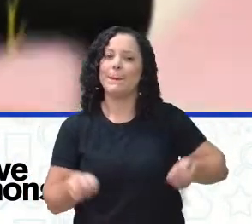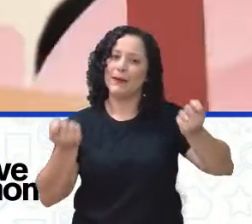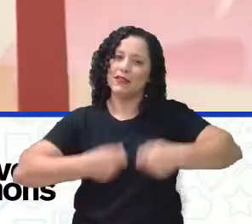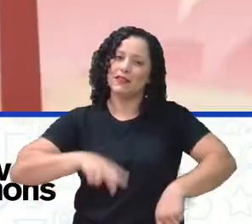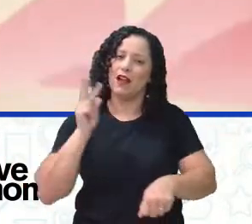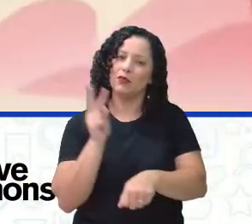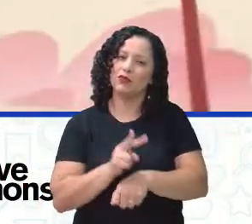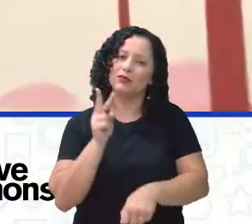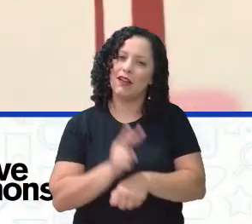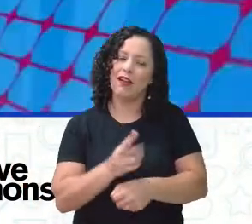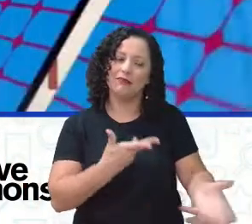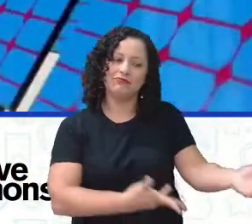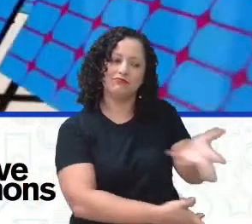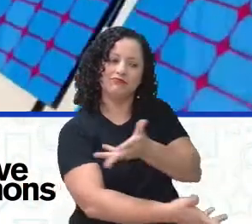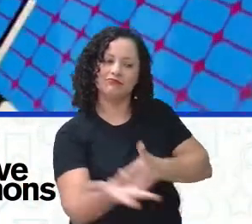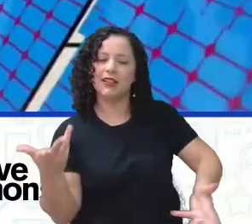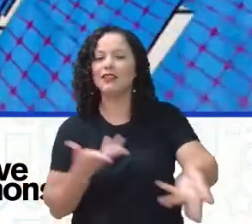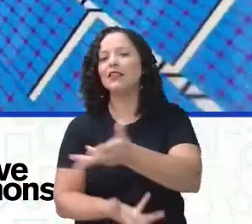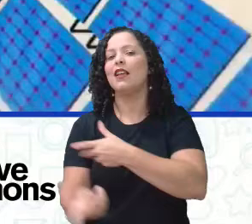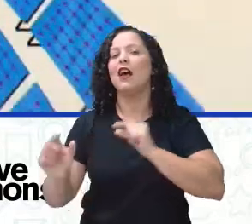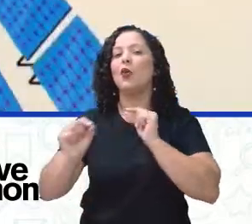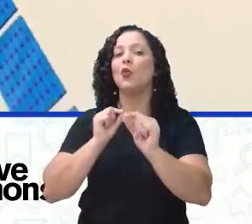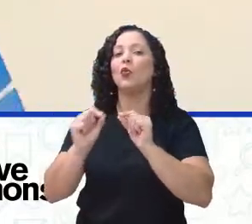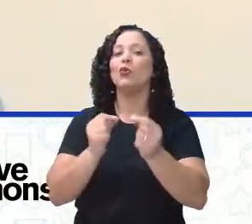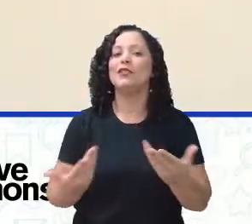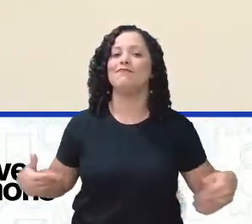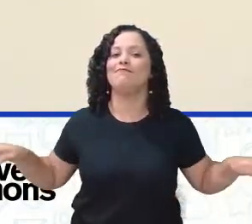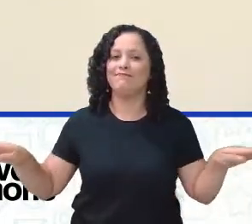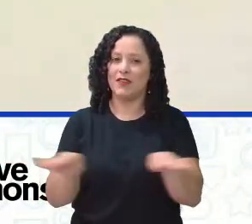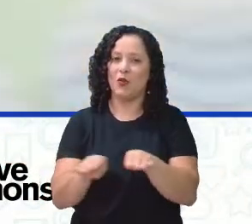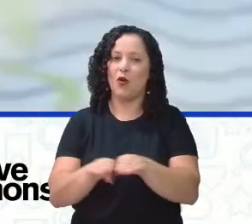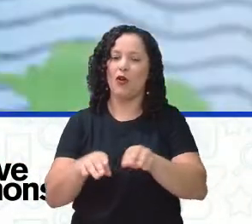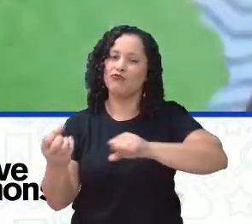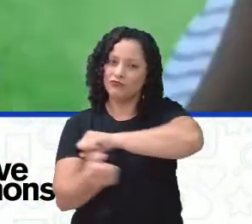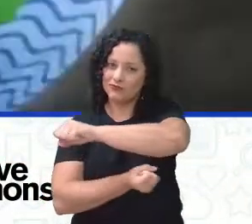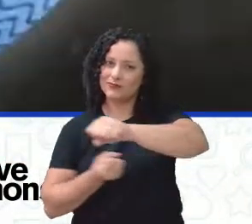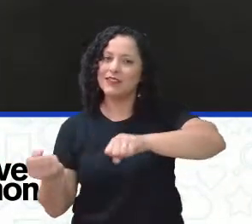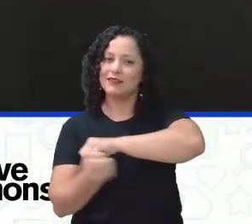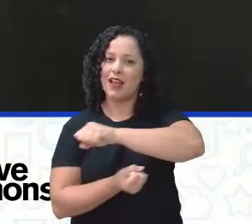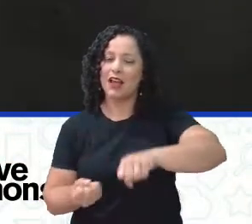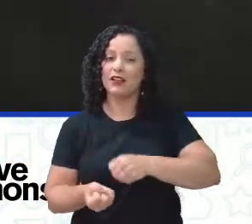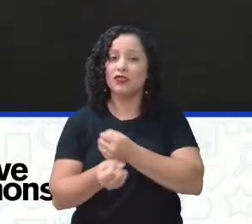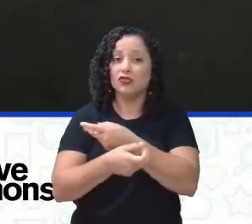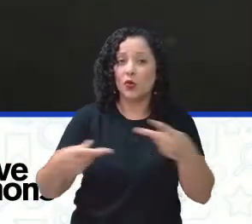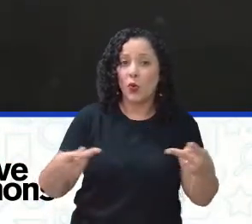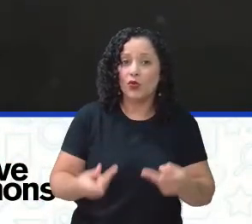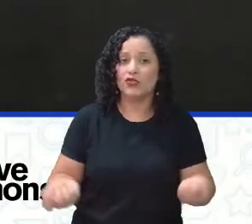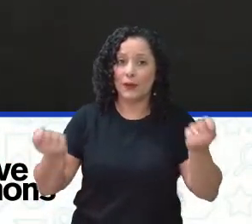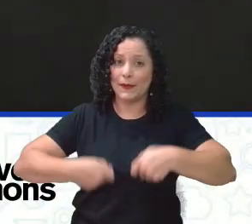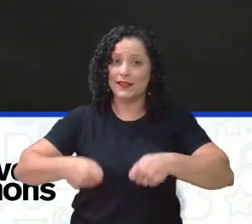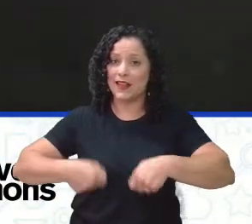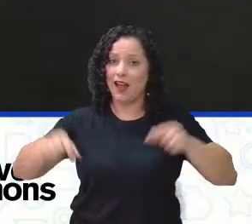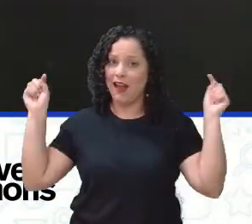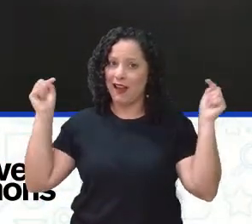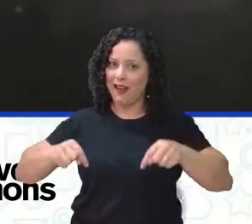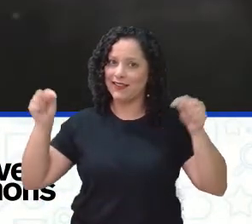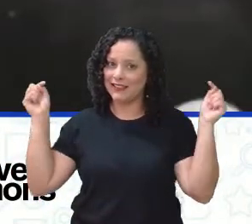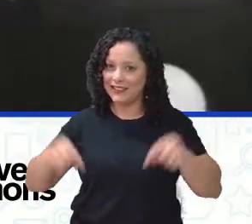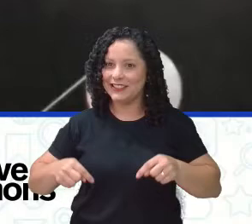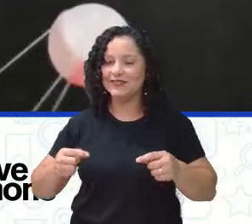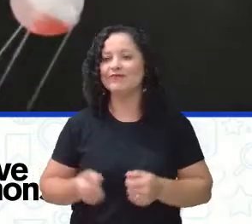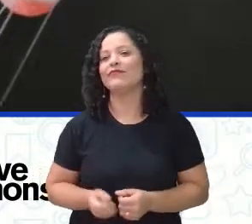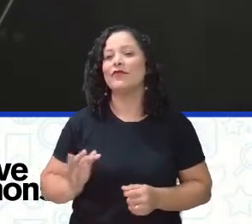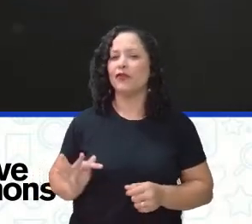outros e compartilhar o que nós temos de forma igualitária e sustentável. Tudo o que precisamos está bem aqui. Algum dia